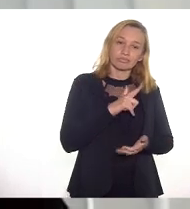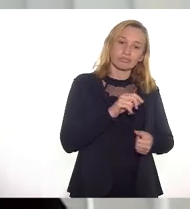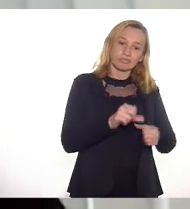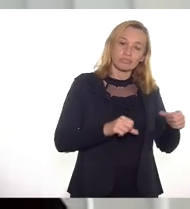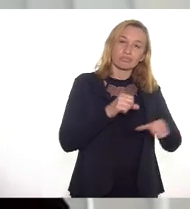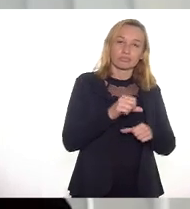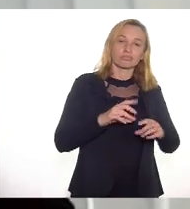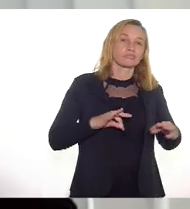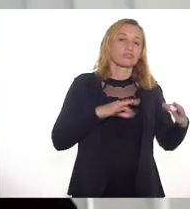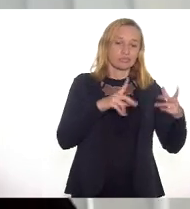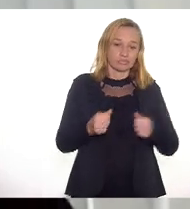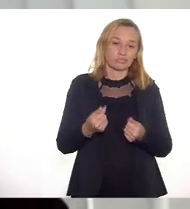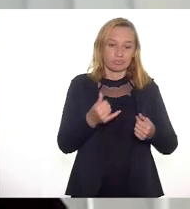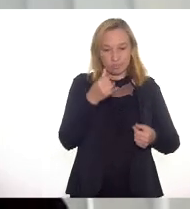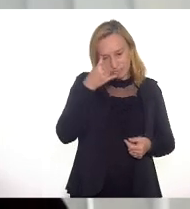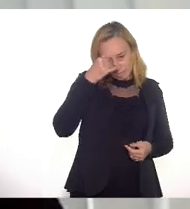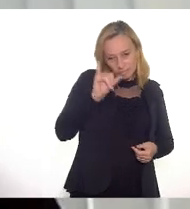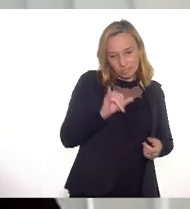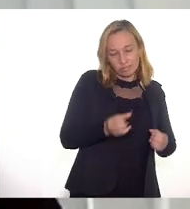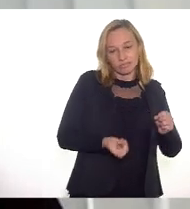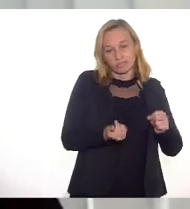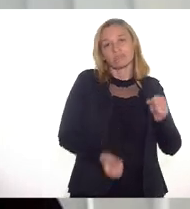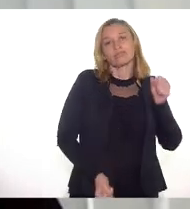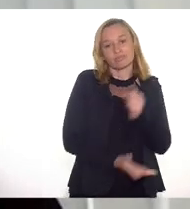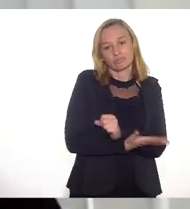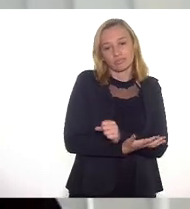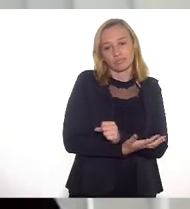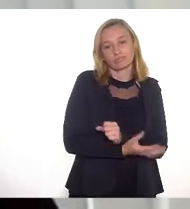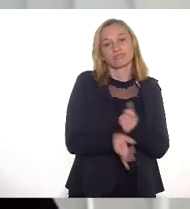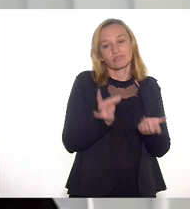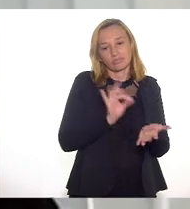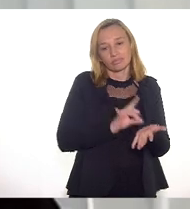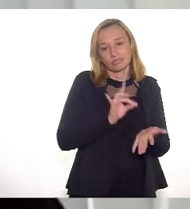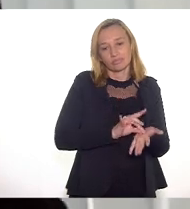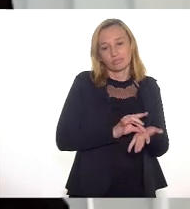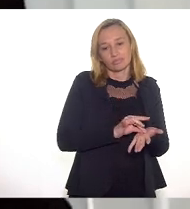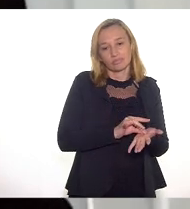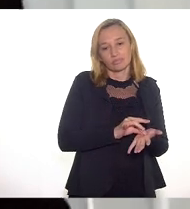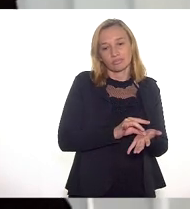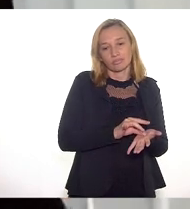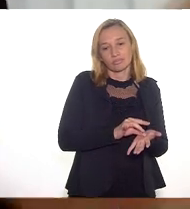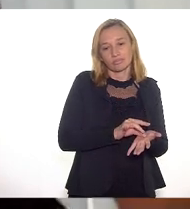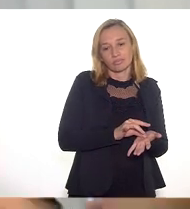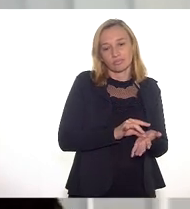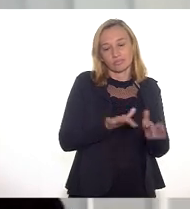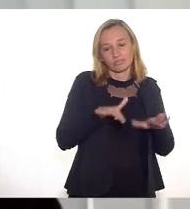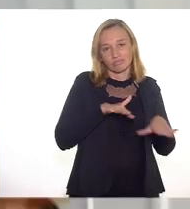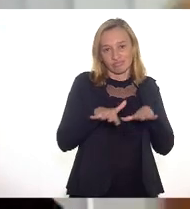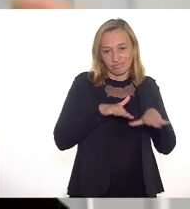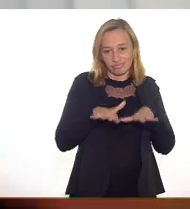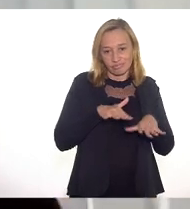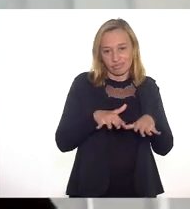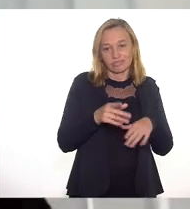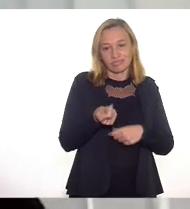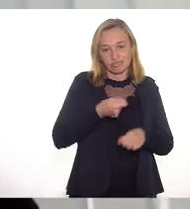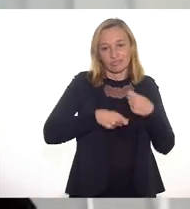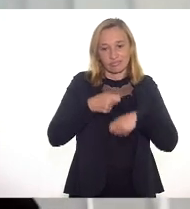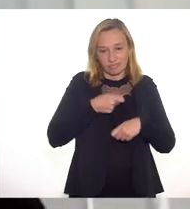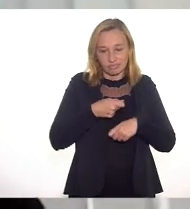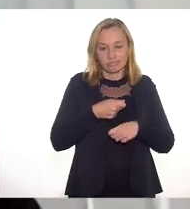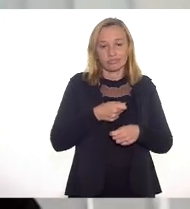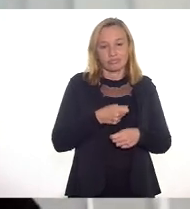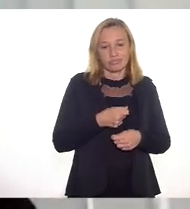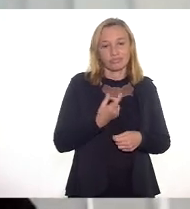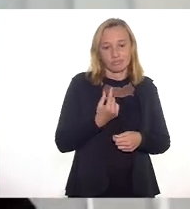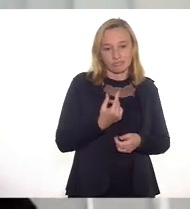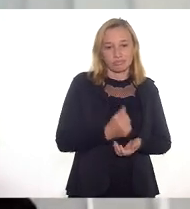página, evitar a corrupção e realmente se desenvolver economicamente,